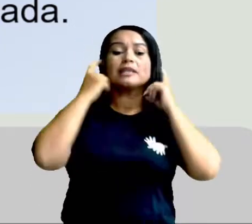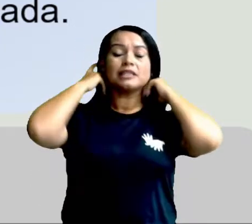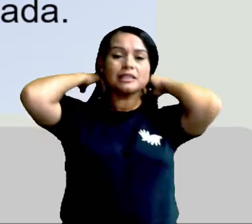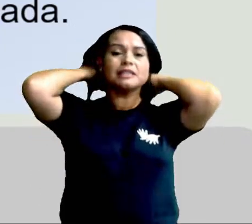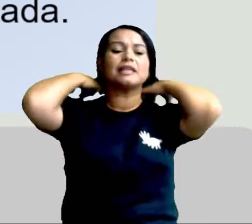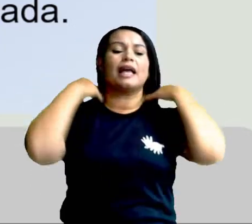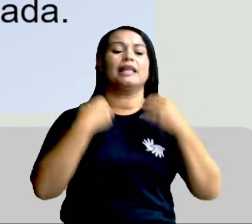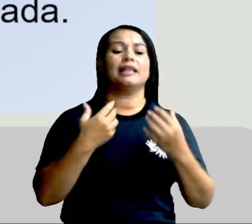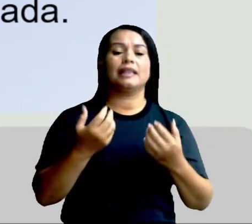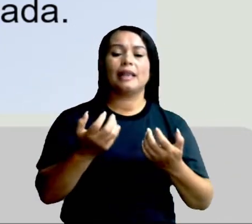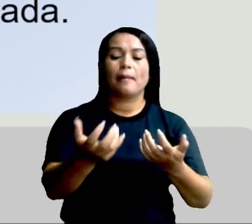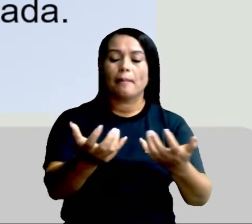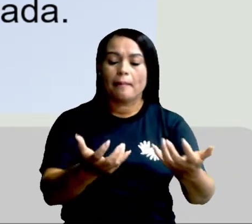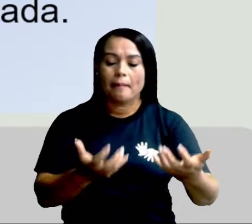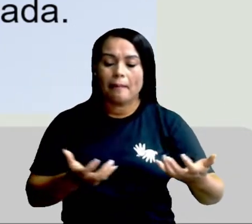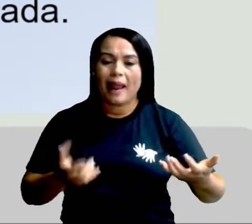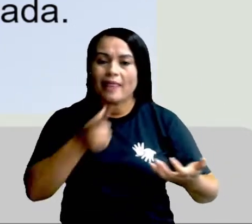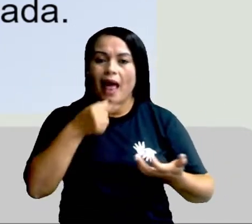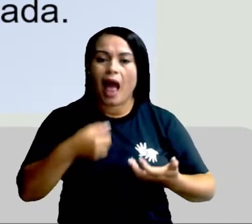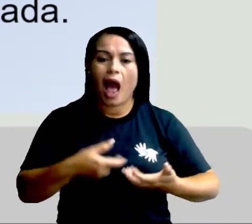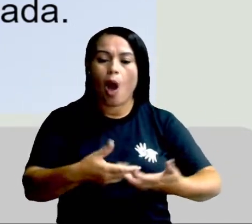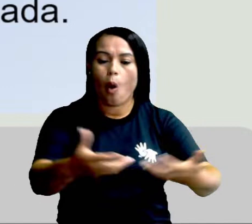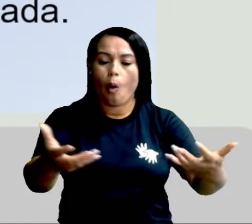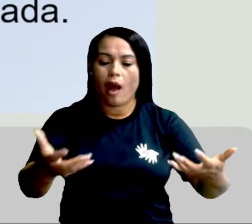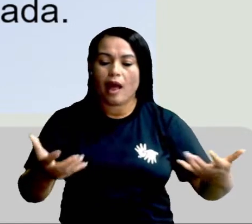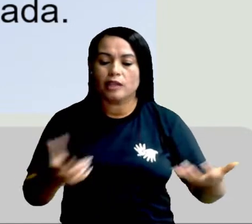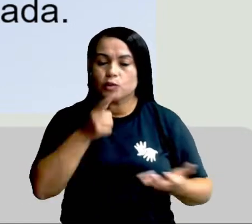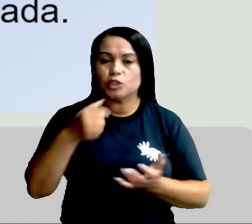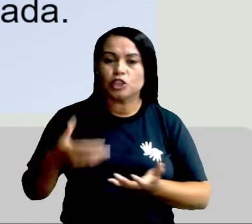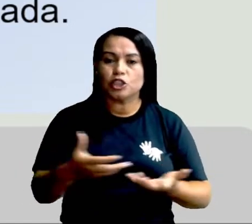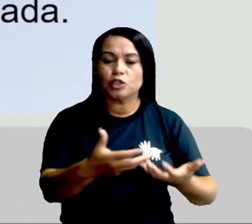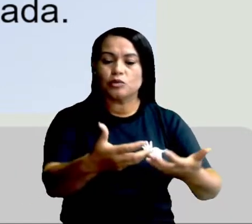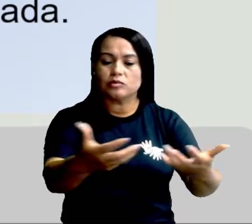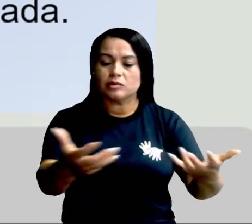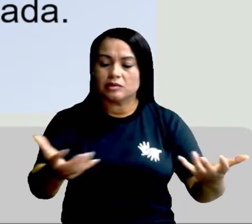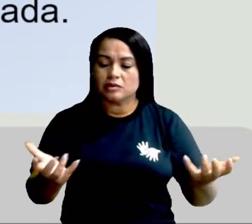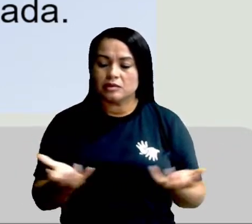aquática, que é símbolo lá da Amazônia, segundo a lenda,